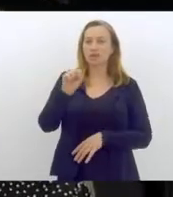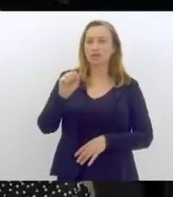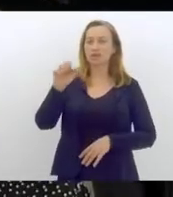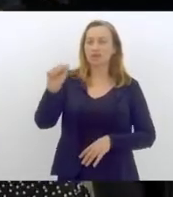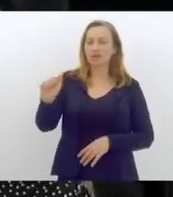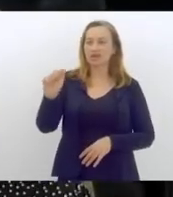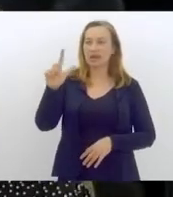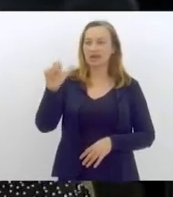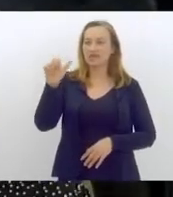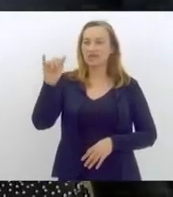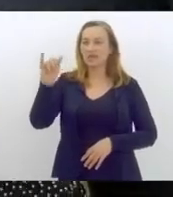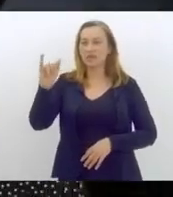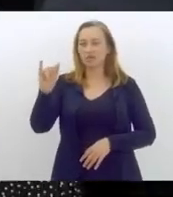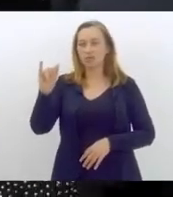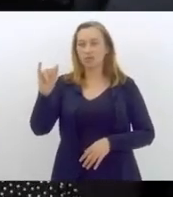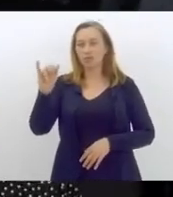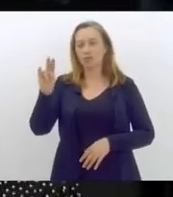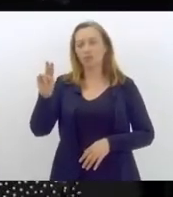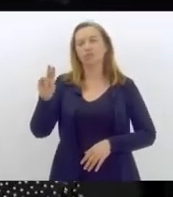Neves Júnior